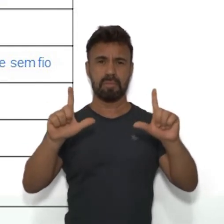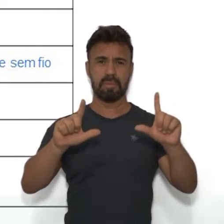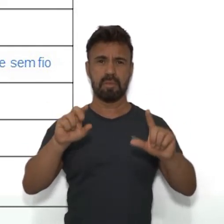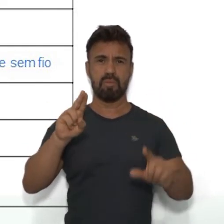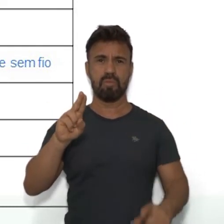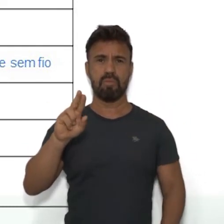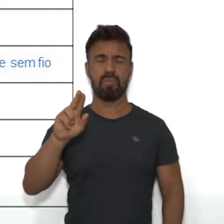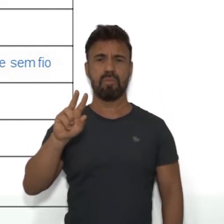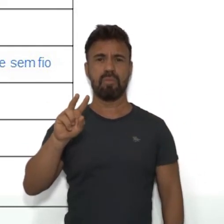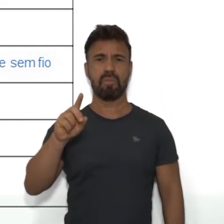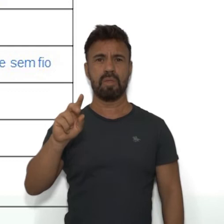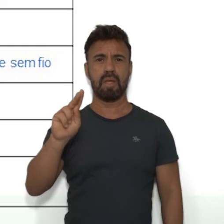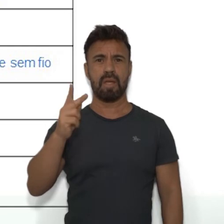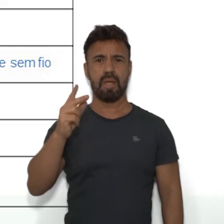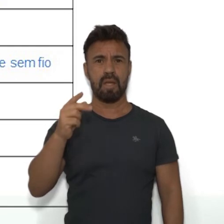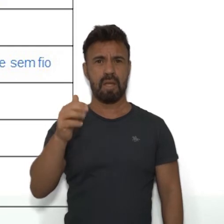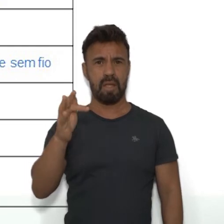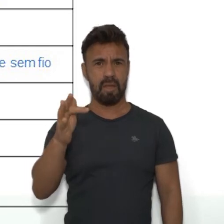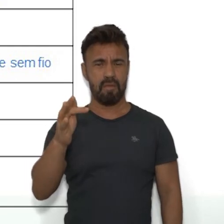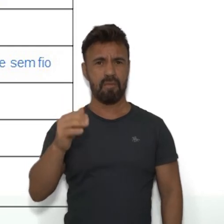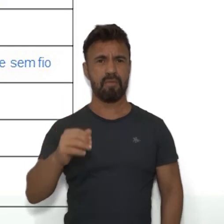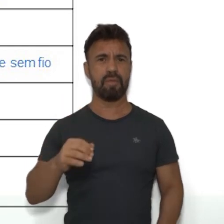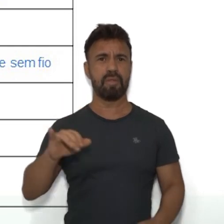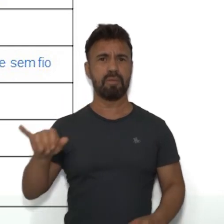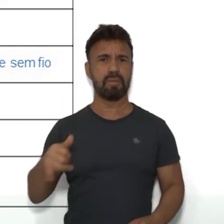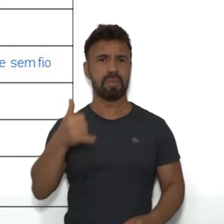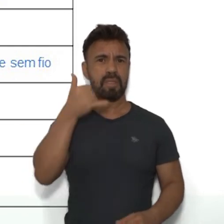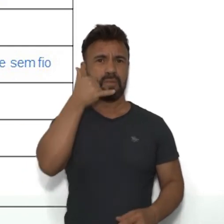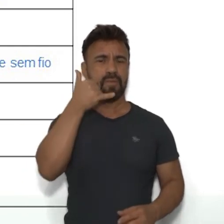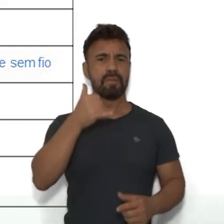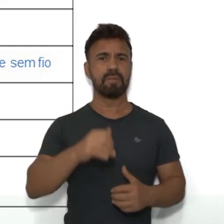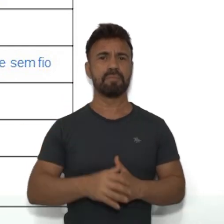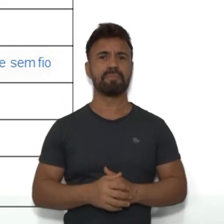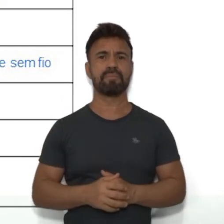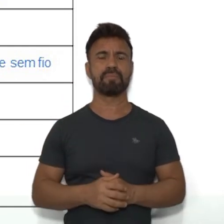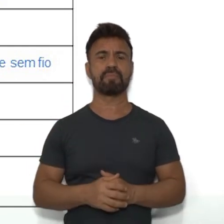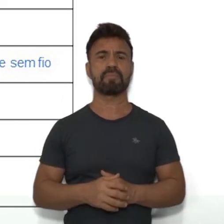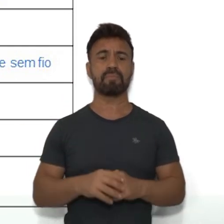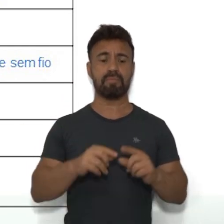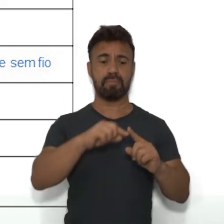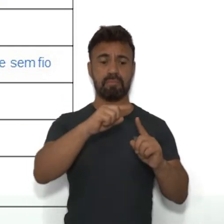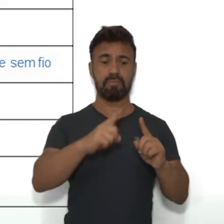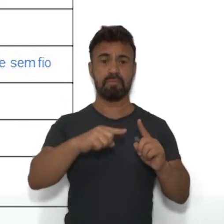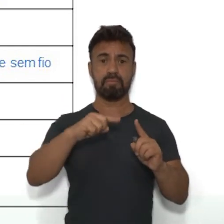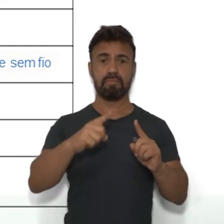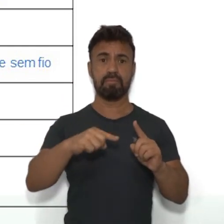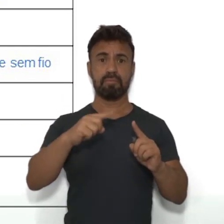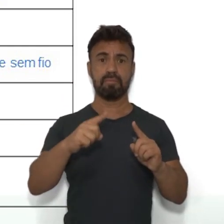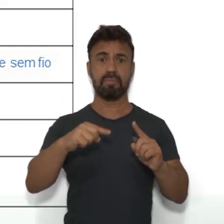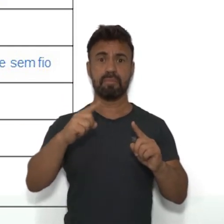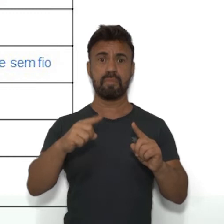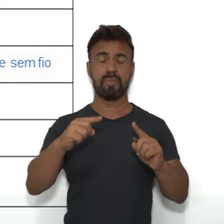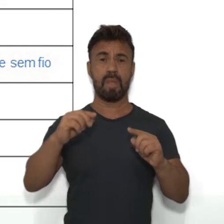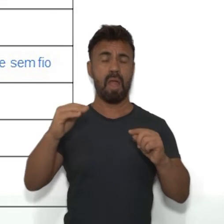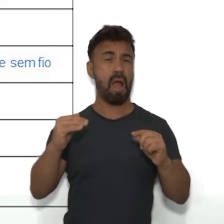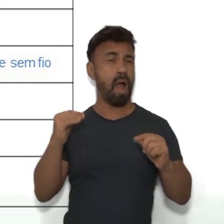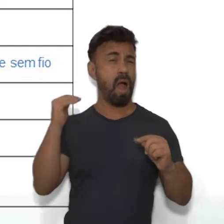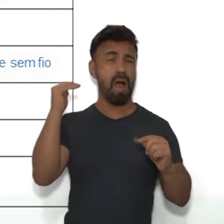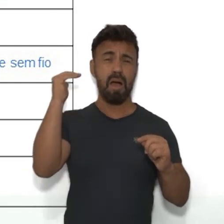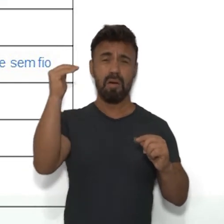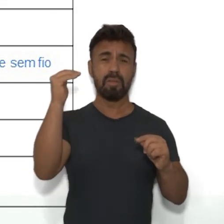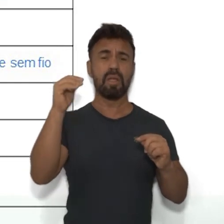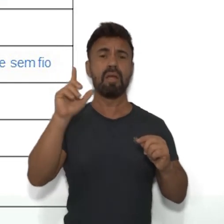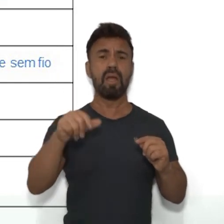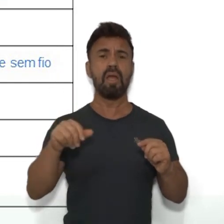UHF, GPS e telefonia móvel celular. As ondas de rádio de frequências super altas